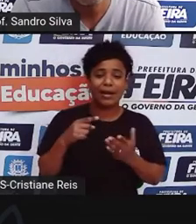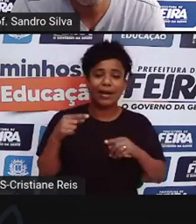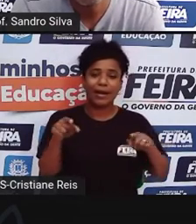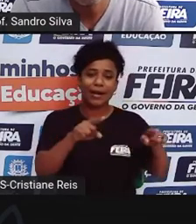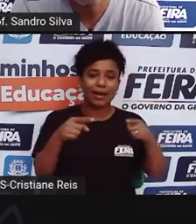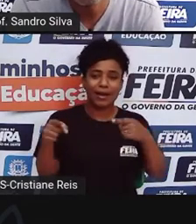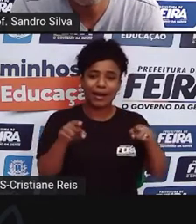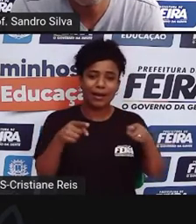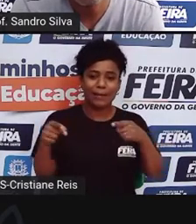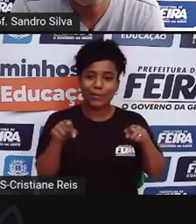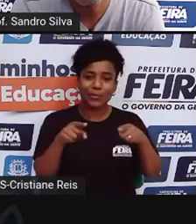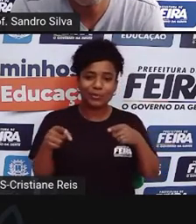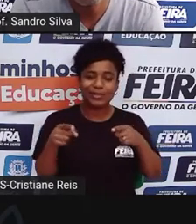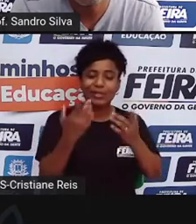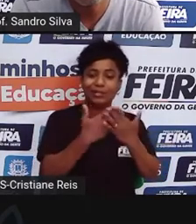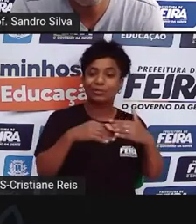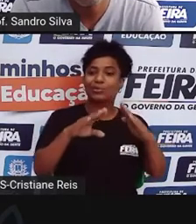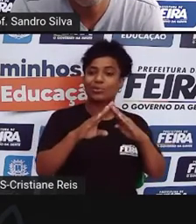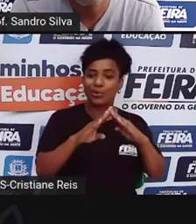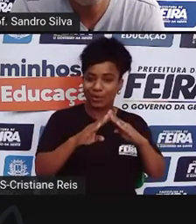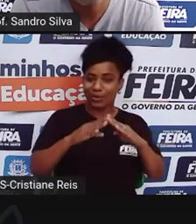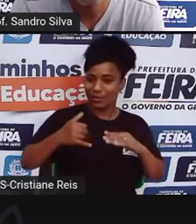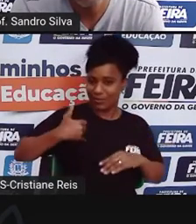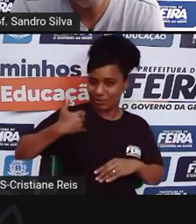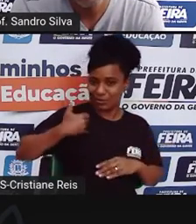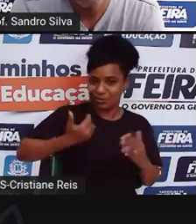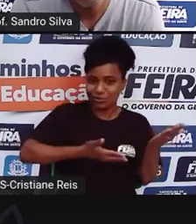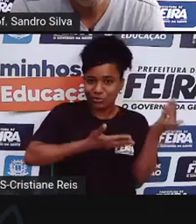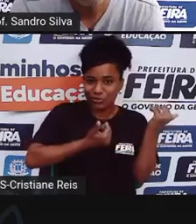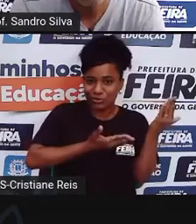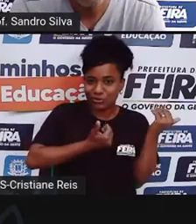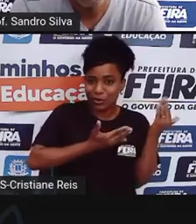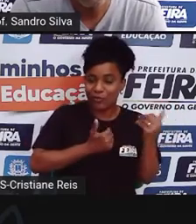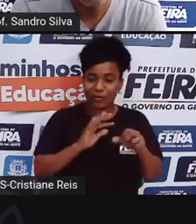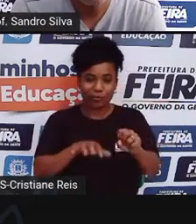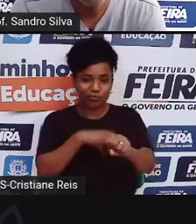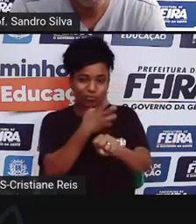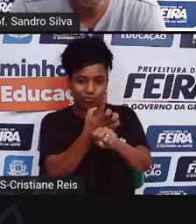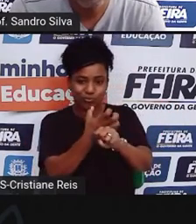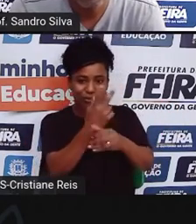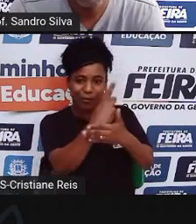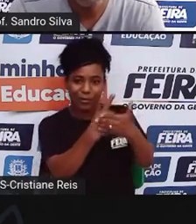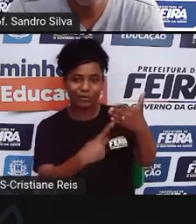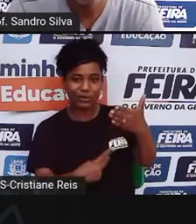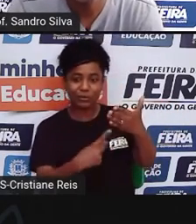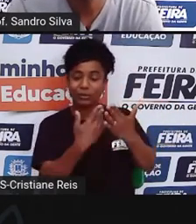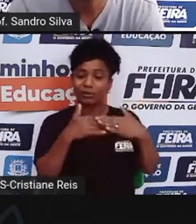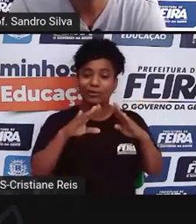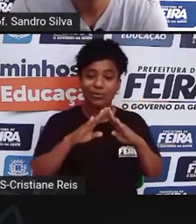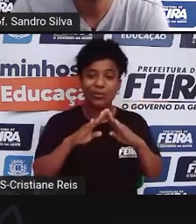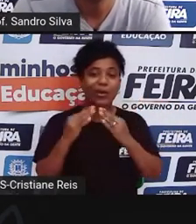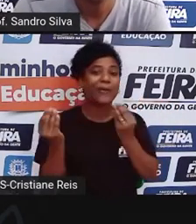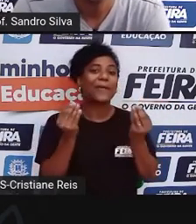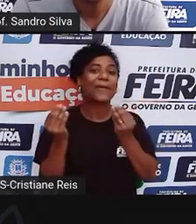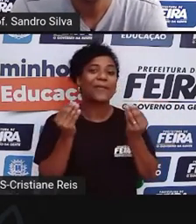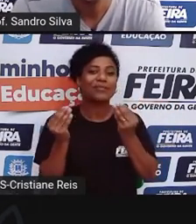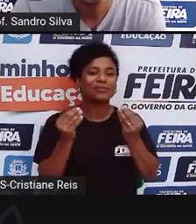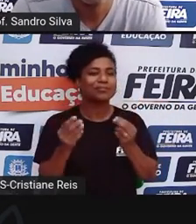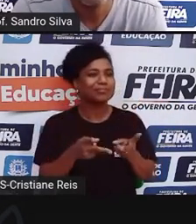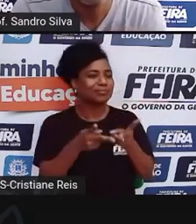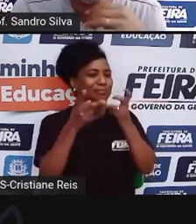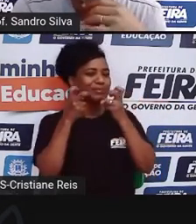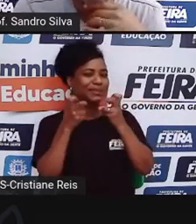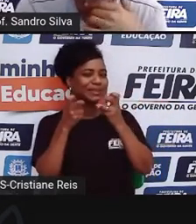na idade escolar, né? Como disciplina, como prática, como projetos escolares que envolvam música? Mesmo que a escola